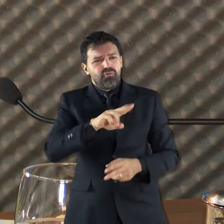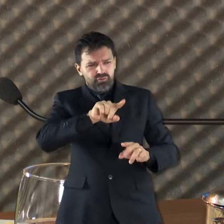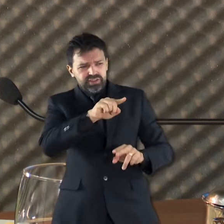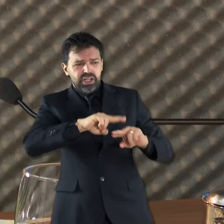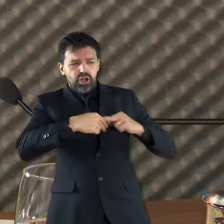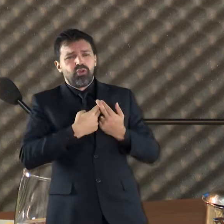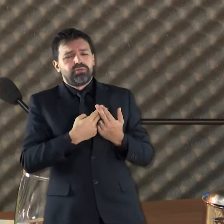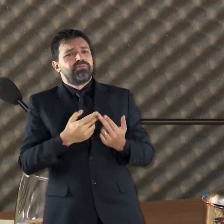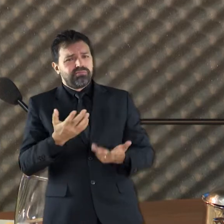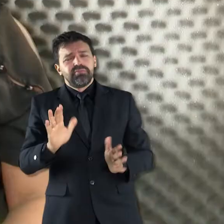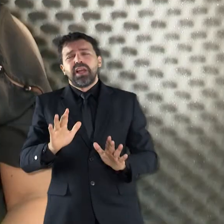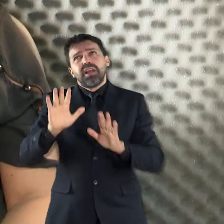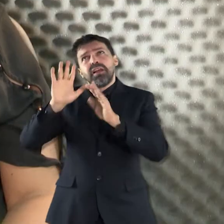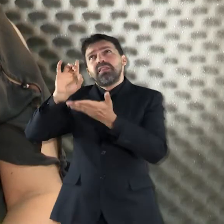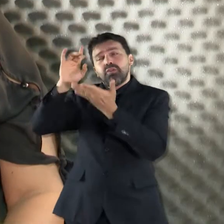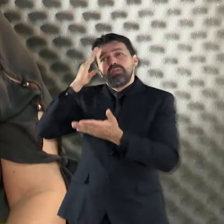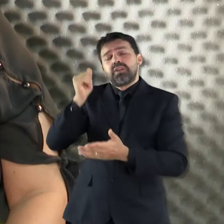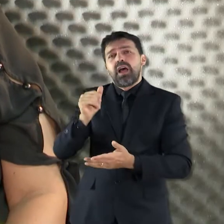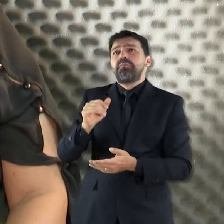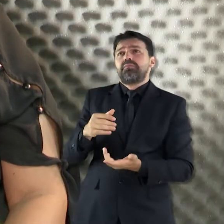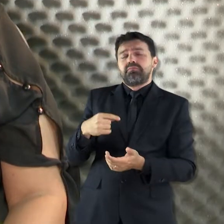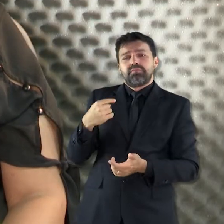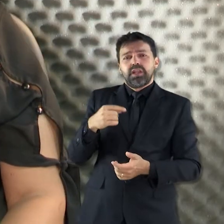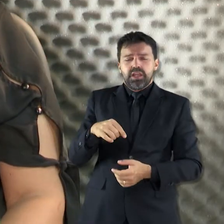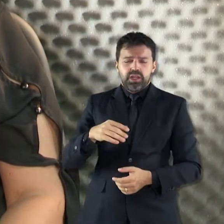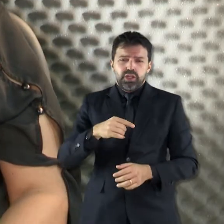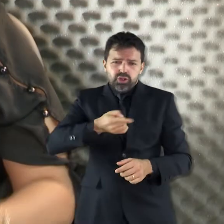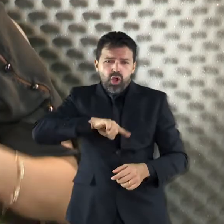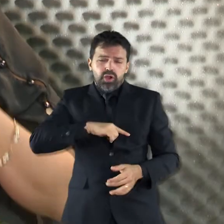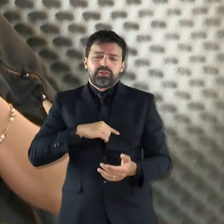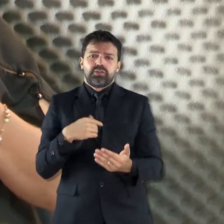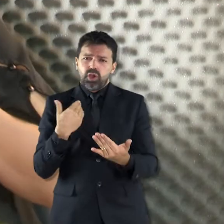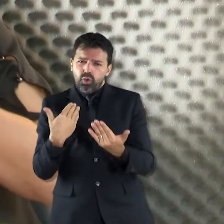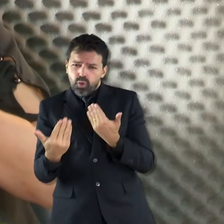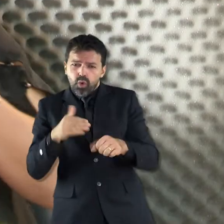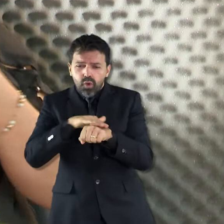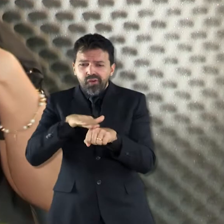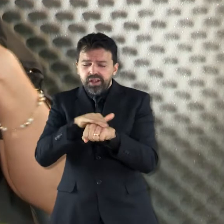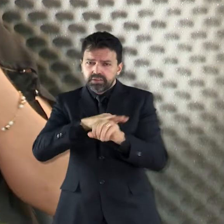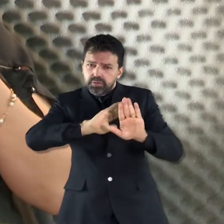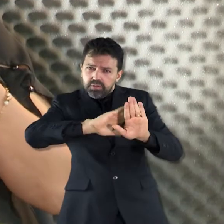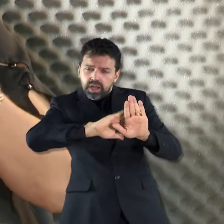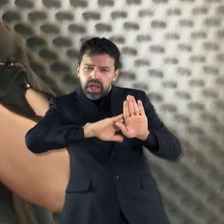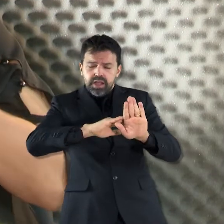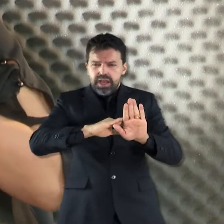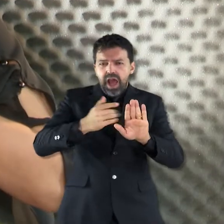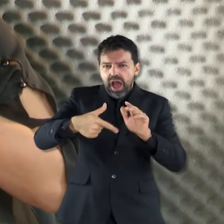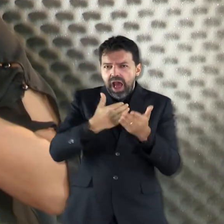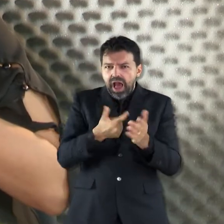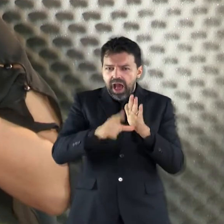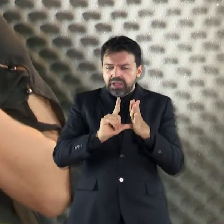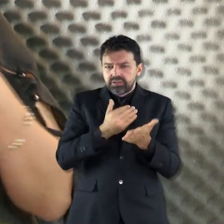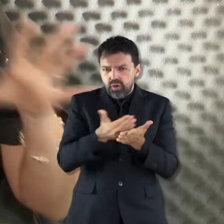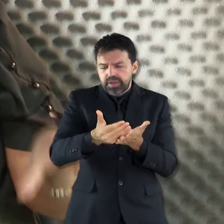sabe, né? Como nós estávamos comentando aqui nos bastidores do programa, né? Eu acredito assim, na crença de que a gente tem hora